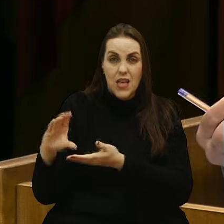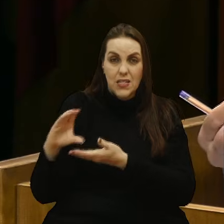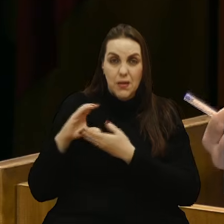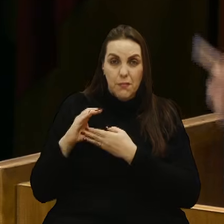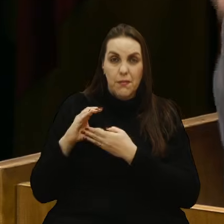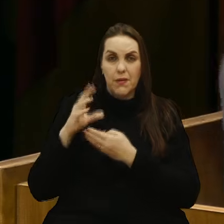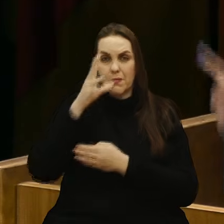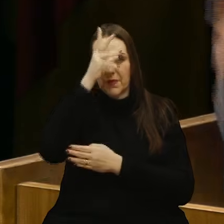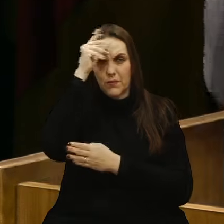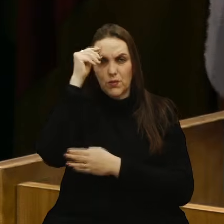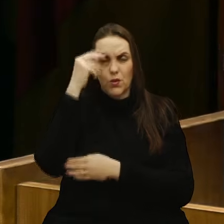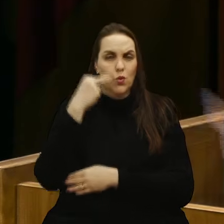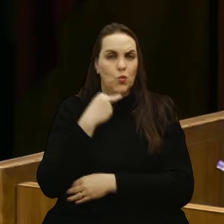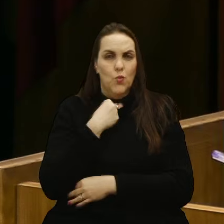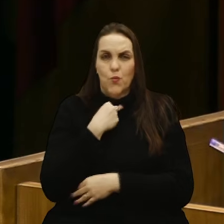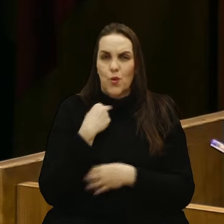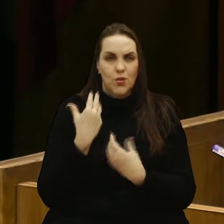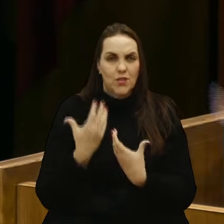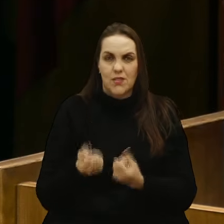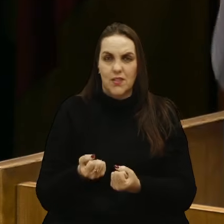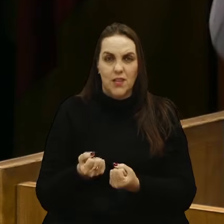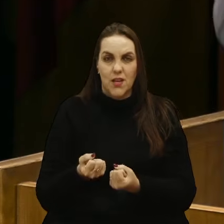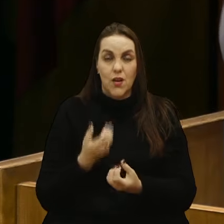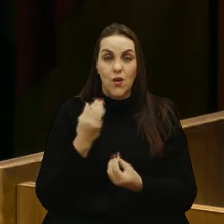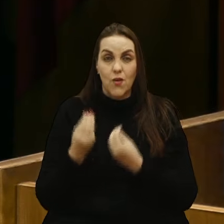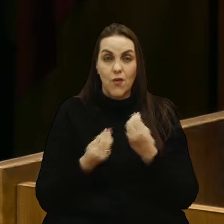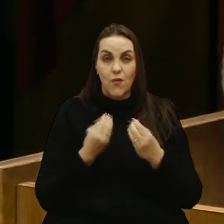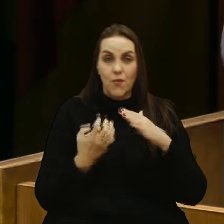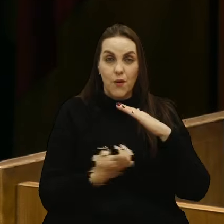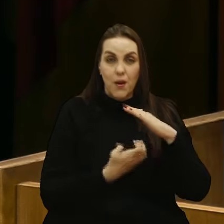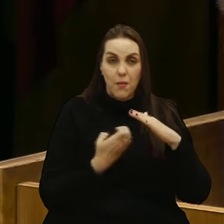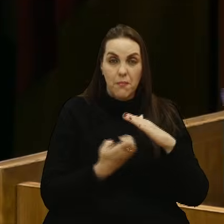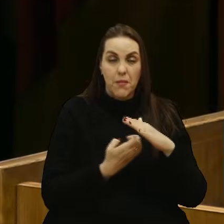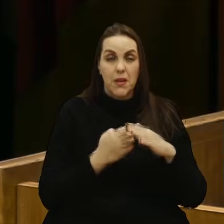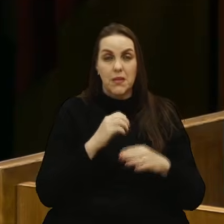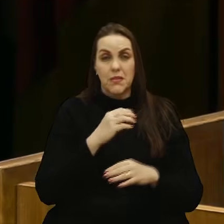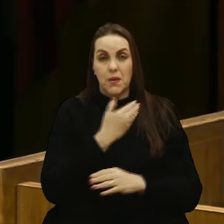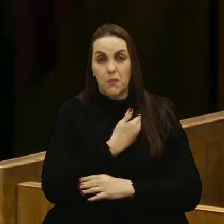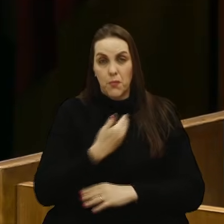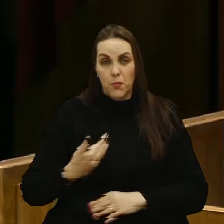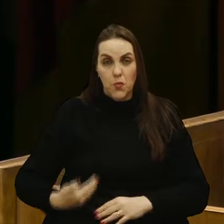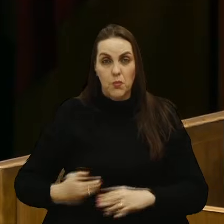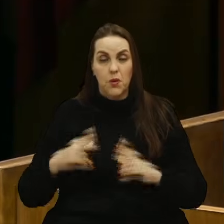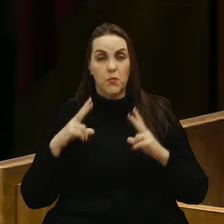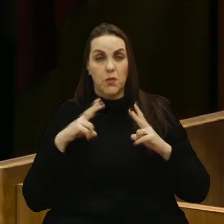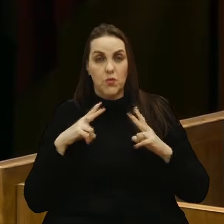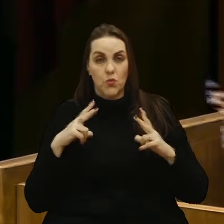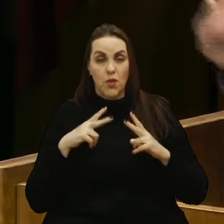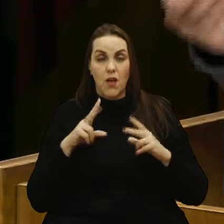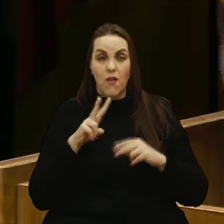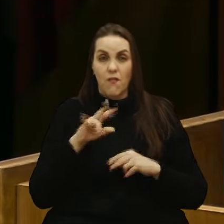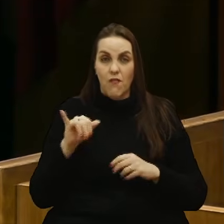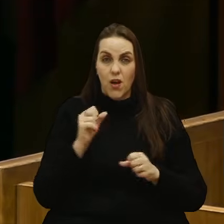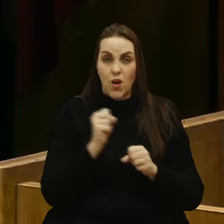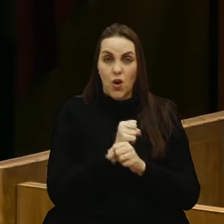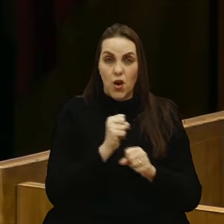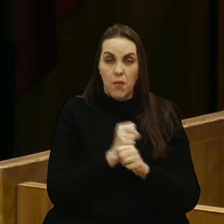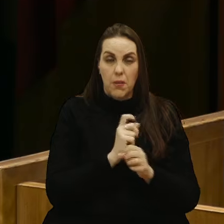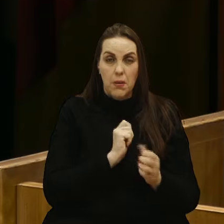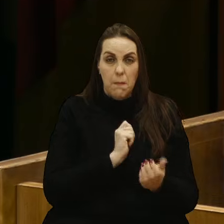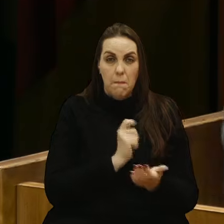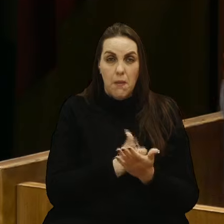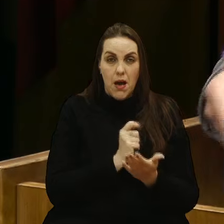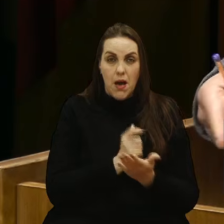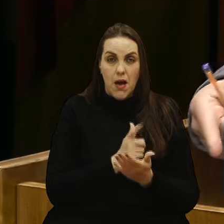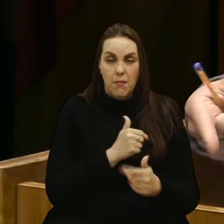inadmissível. Como é que uma empresa, seja ela pública ou privada, vai fazer uma obra pagando para trabalhar?